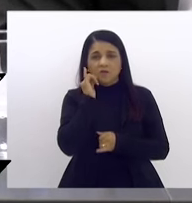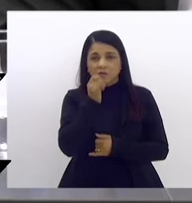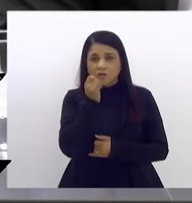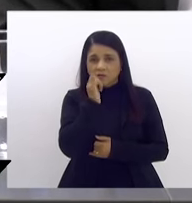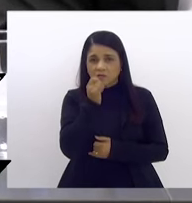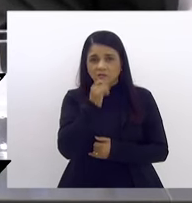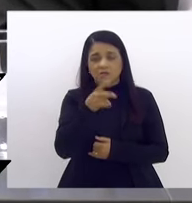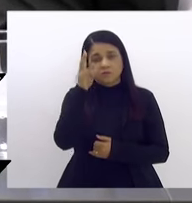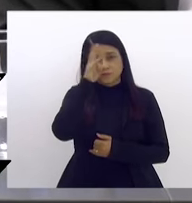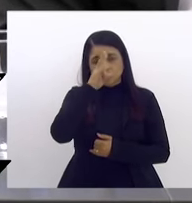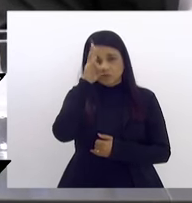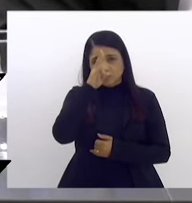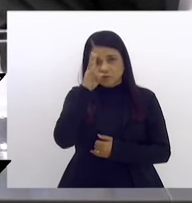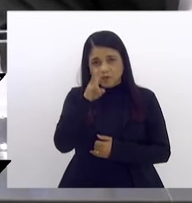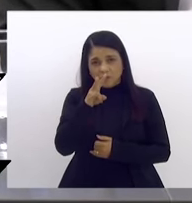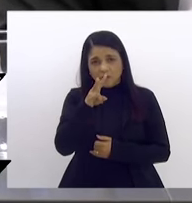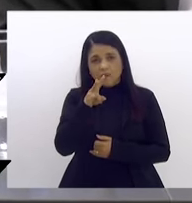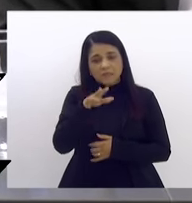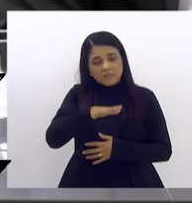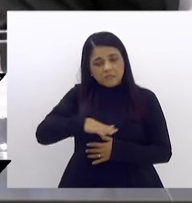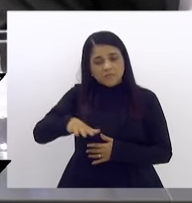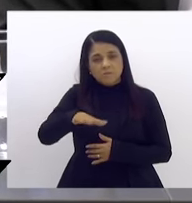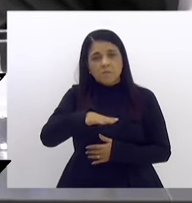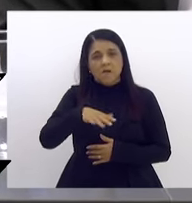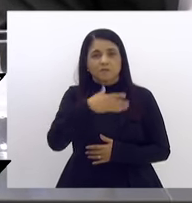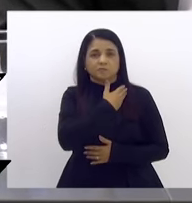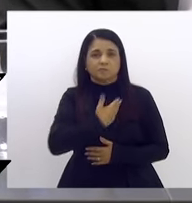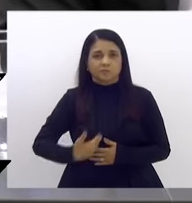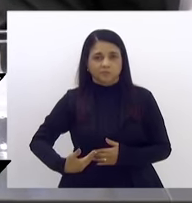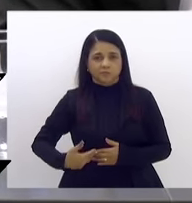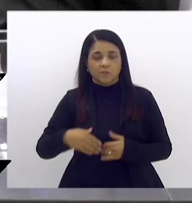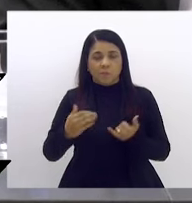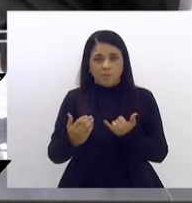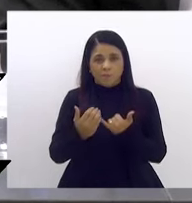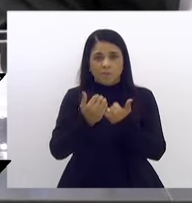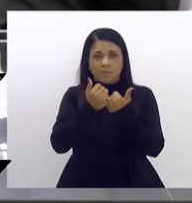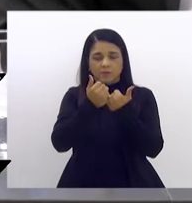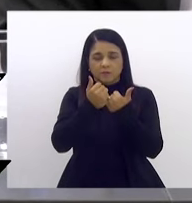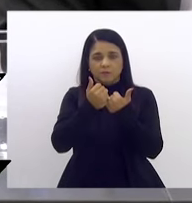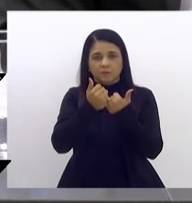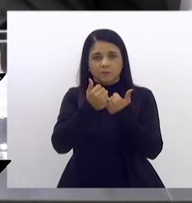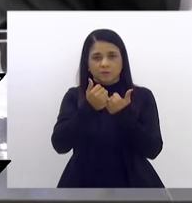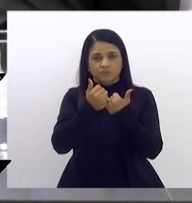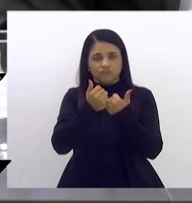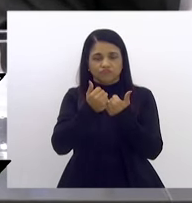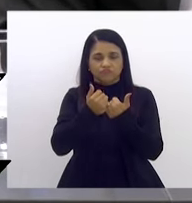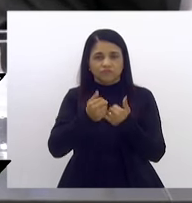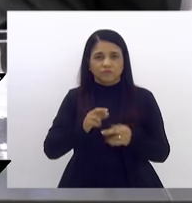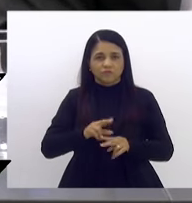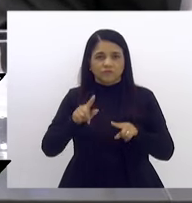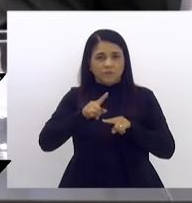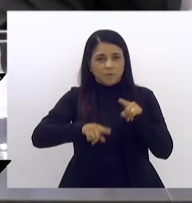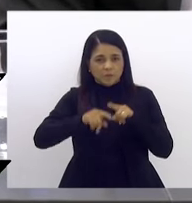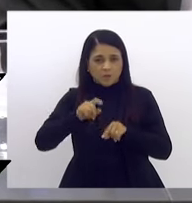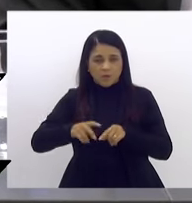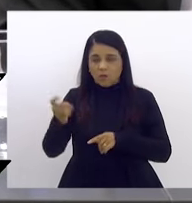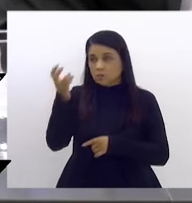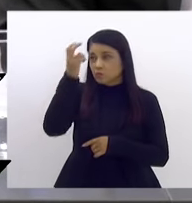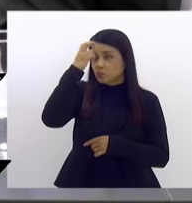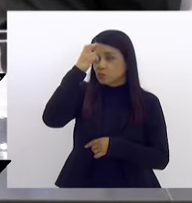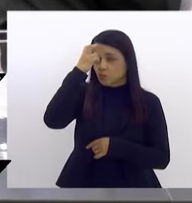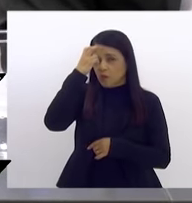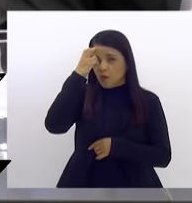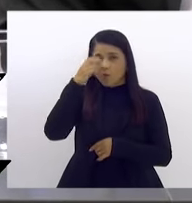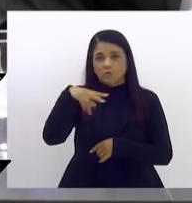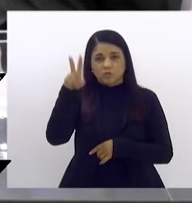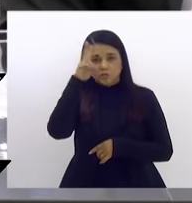contação de histórias em espaço público como patrimônio imaterial histórico e cultural no estado do Rio de